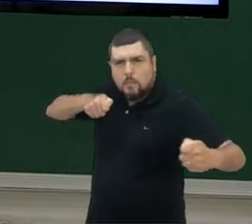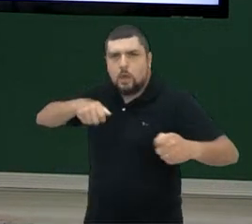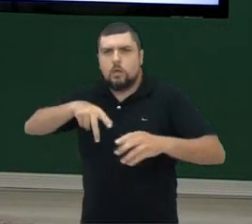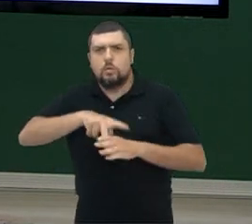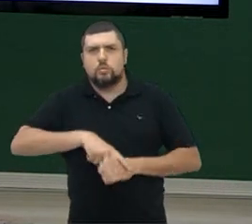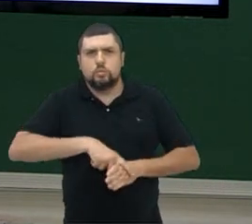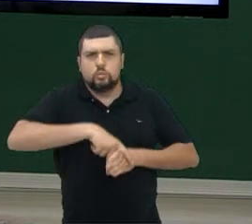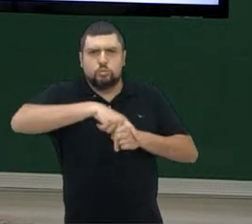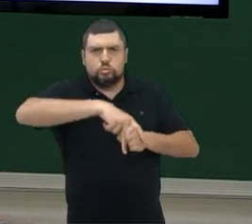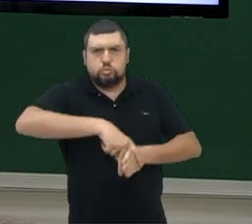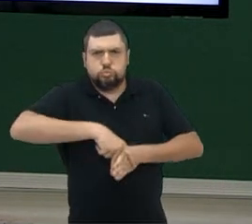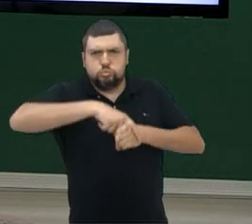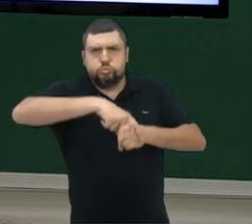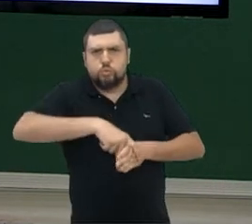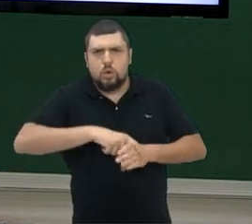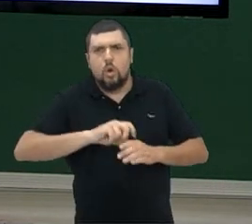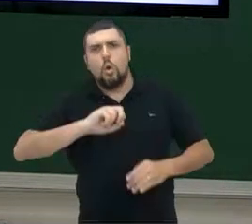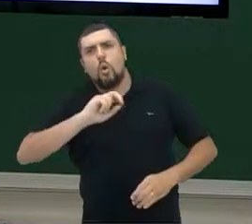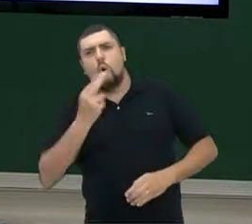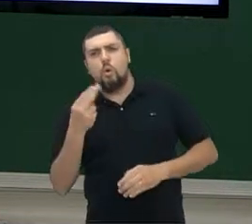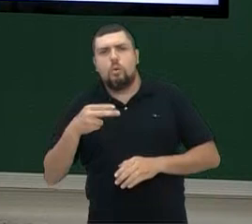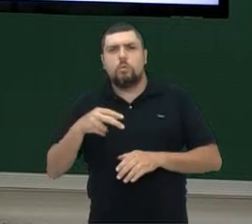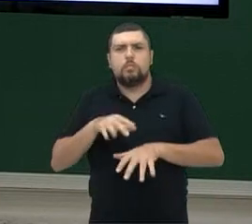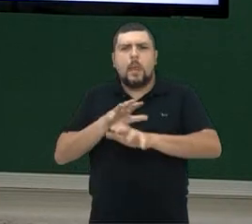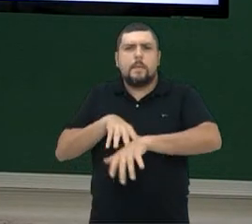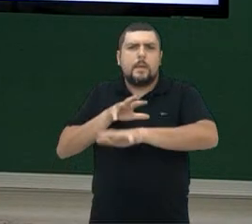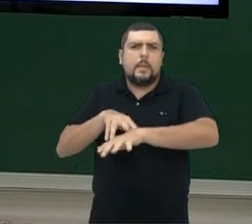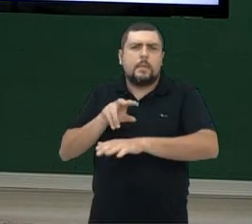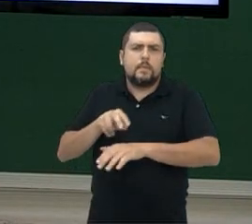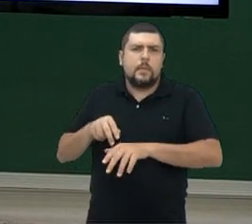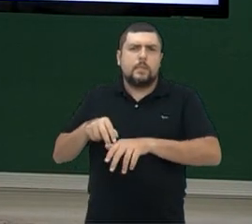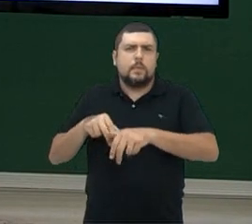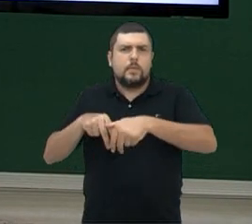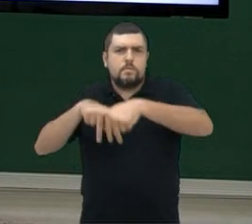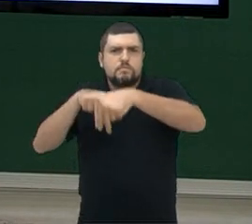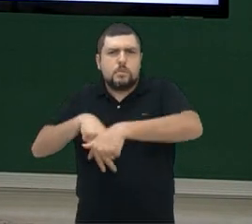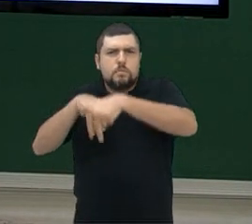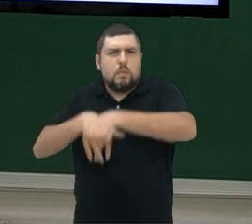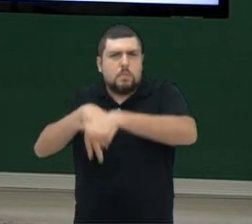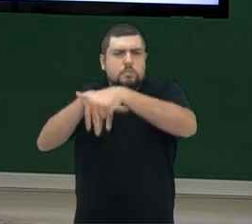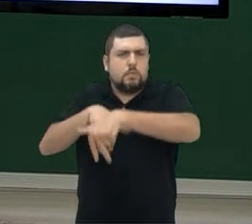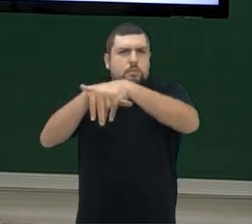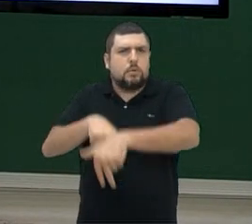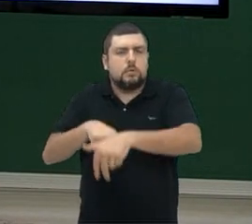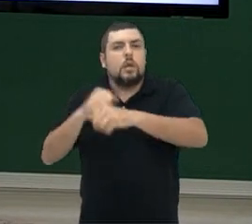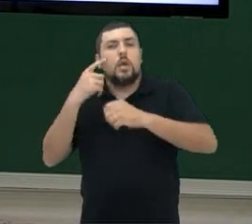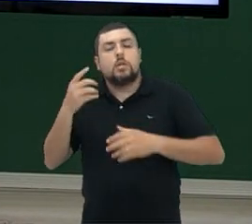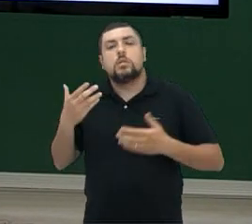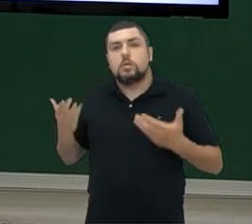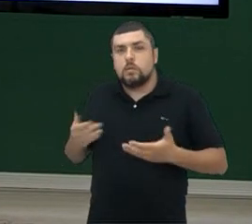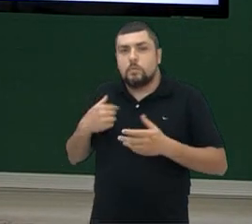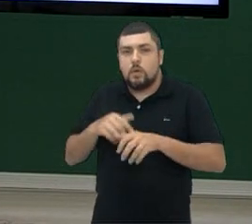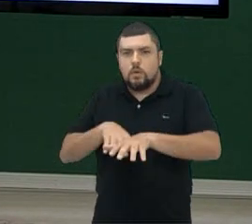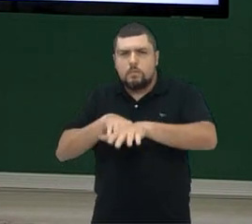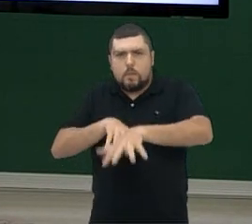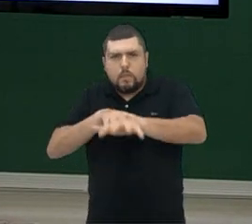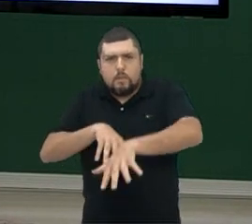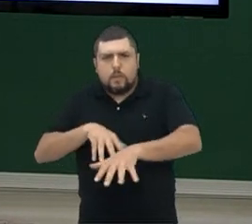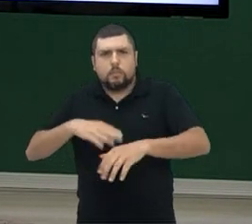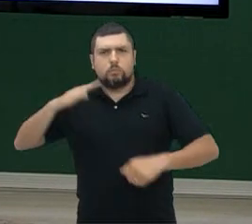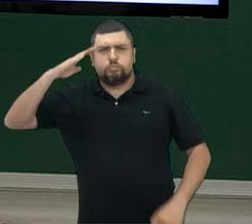a cavalo ou a pé, né? Infantaria, e esses poderes, esse poder militar,